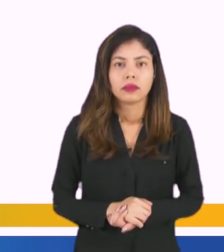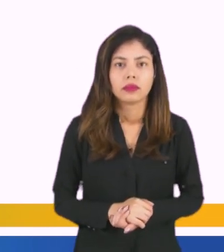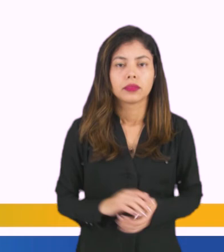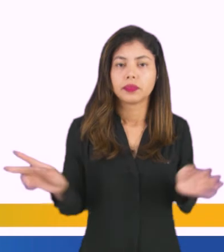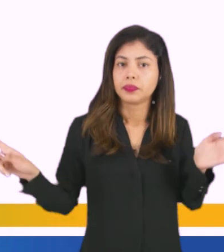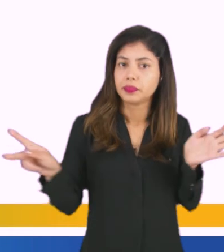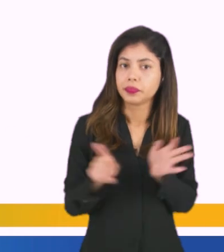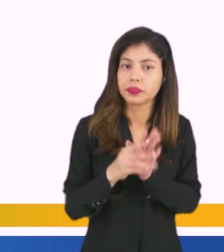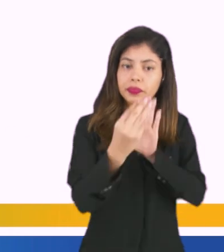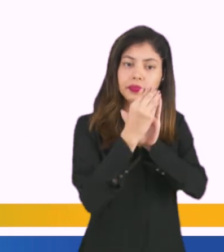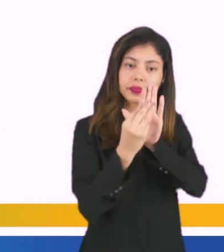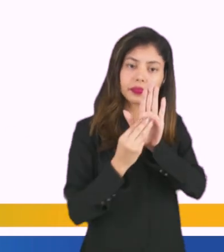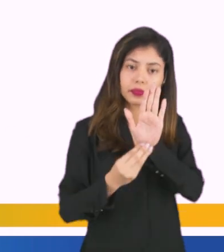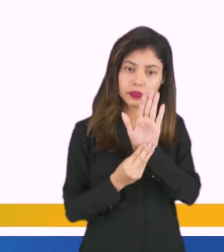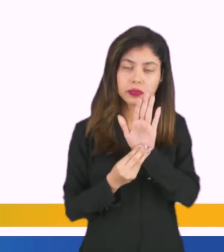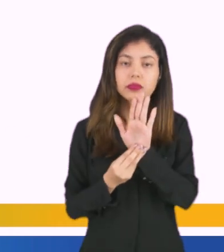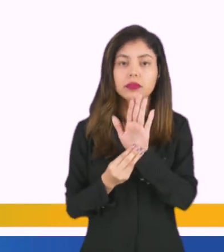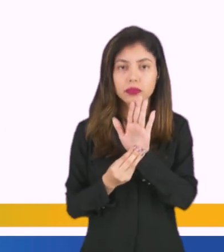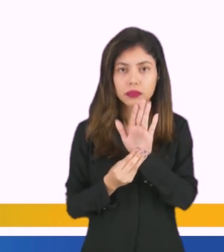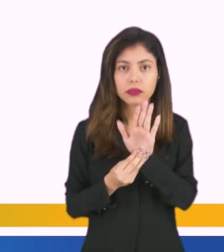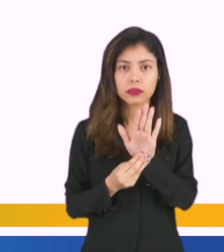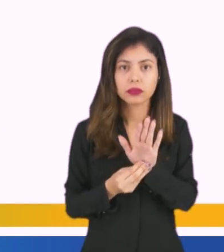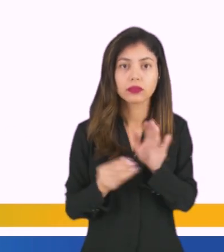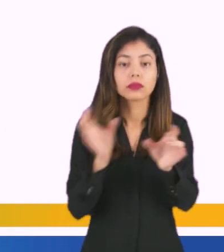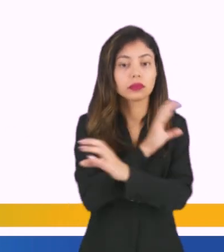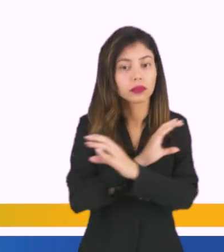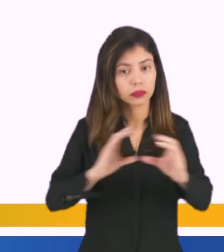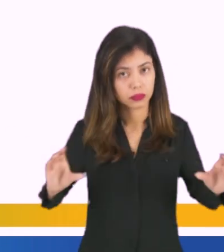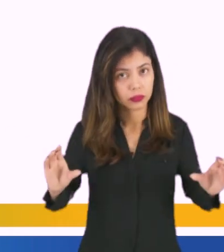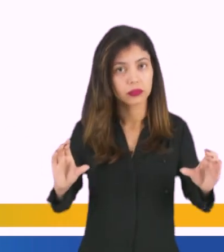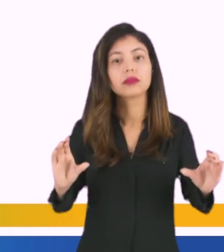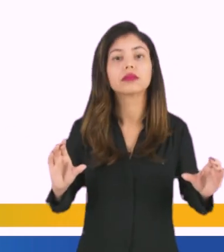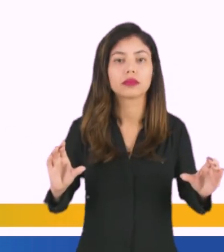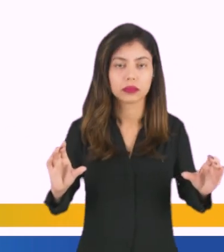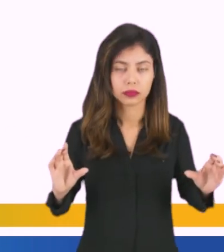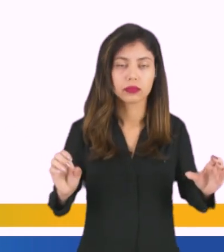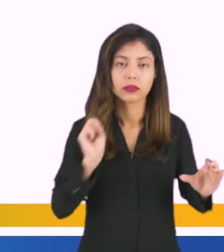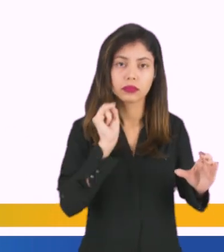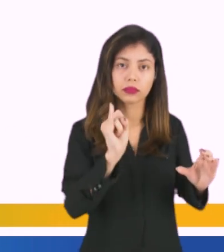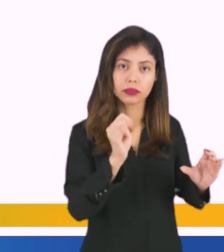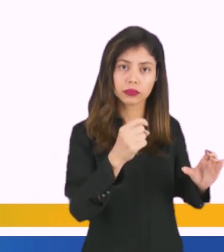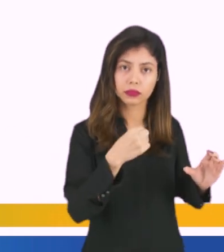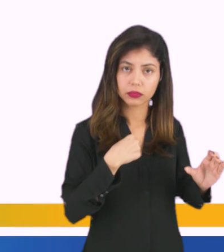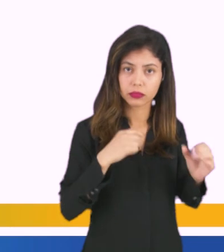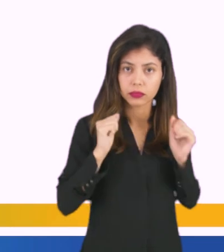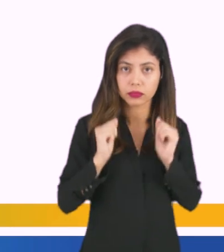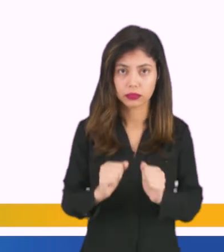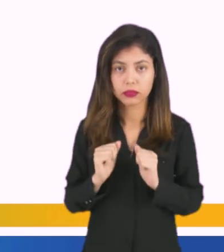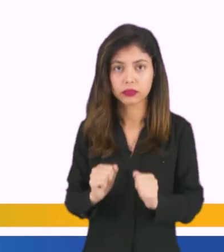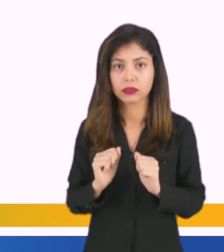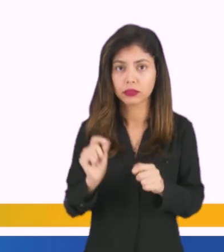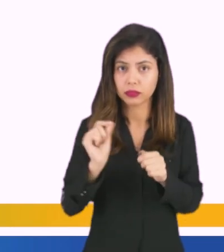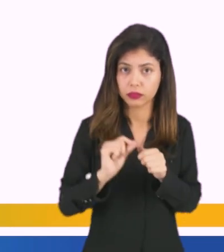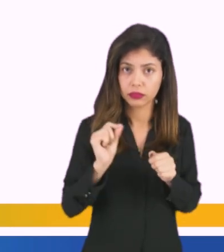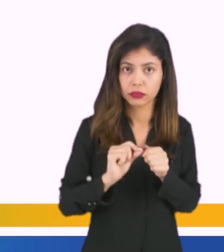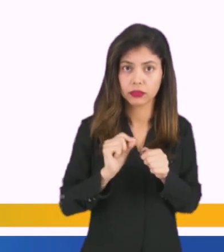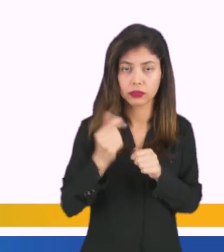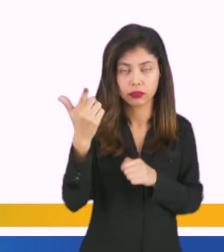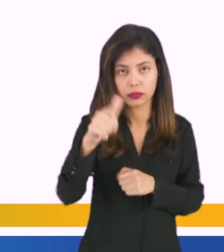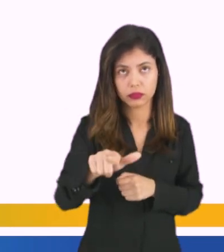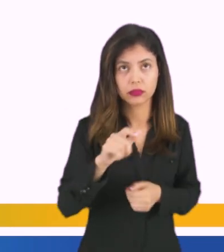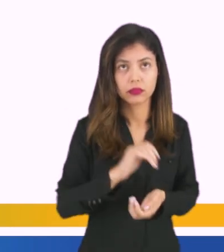verídico aqueles dados que você coletou, confiáveis. Se eu puder fazer de novo